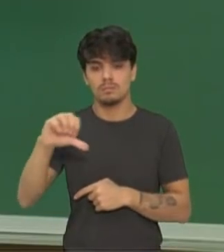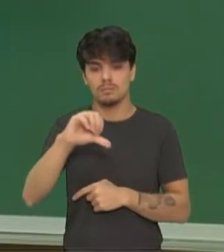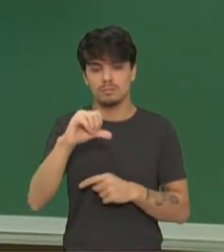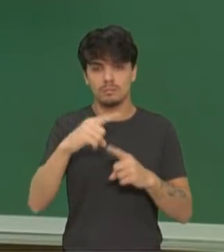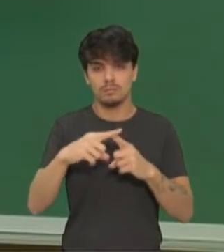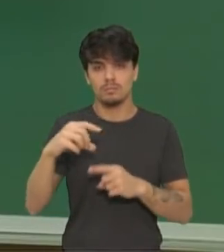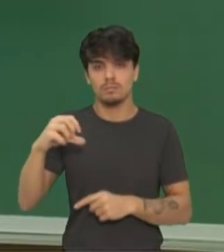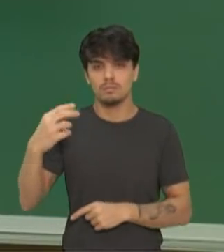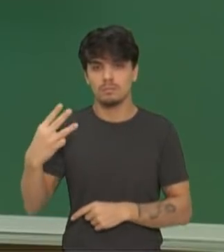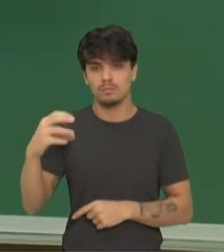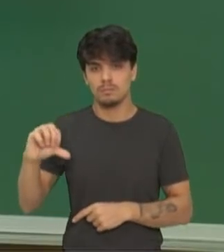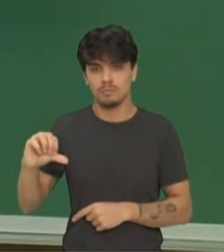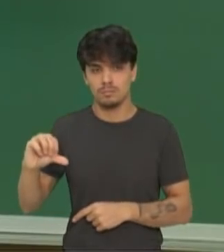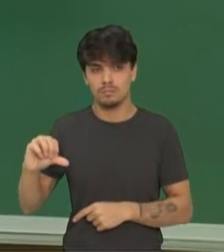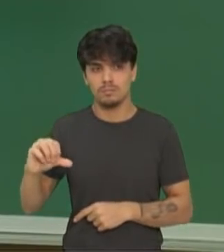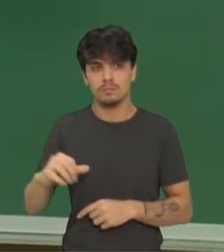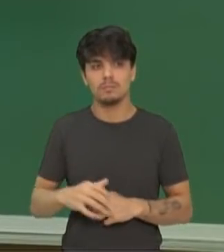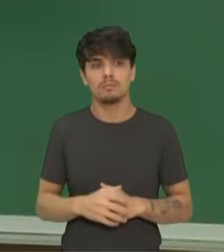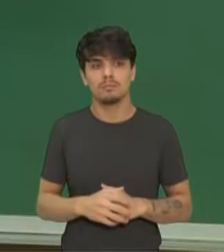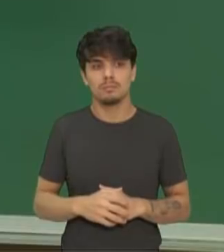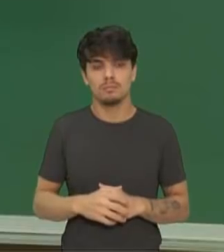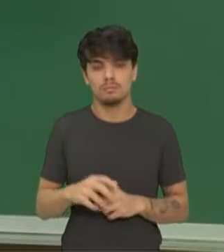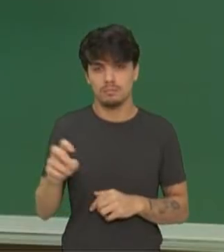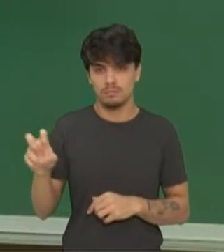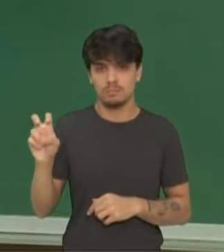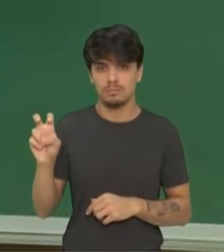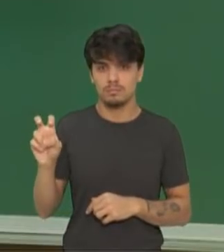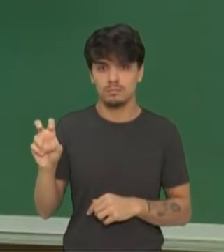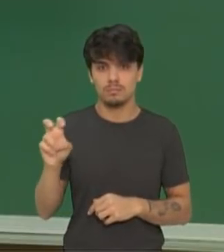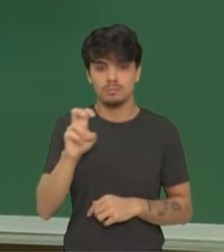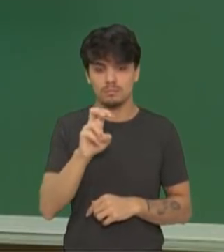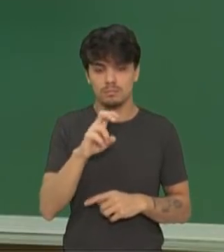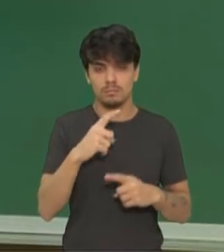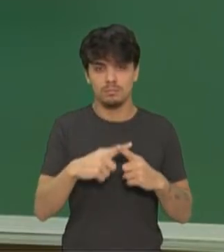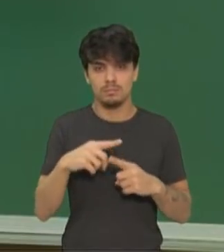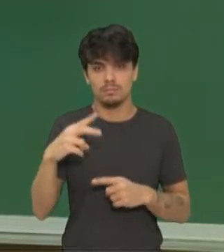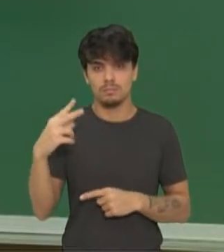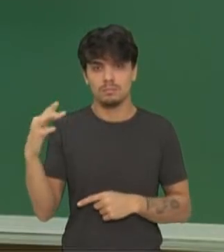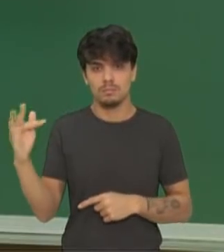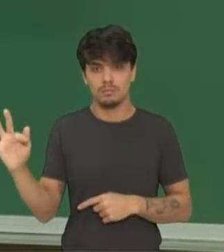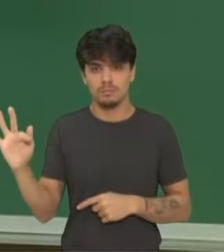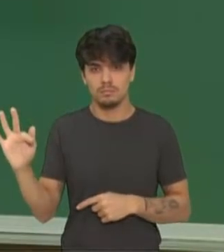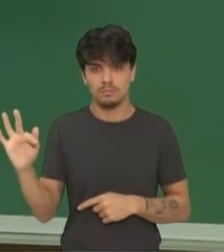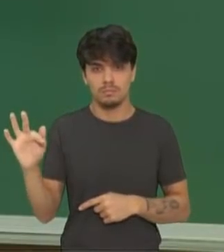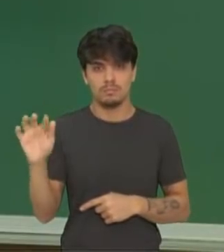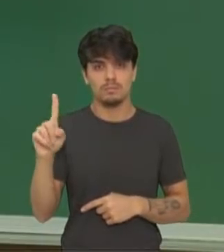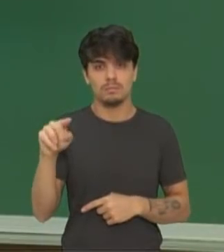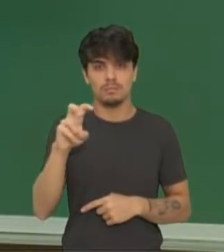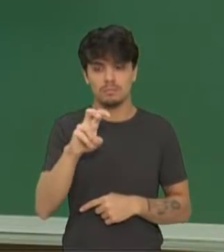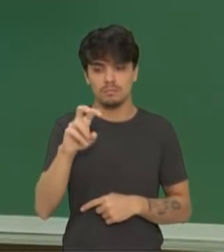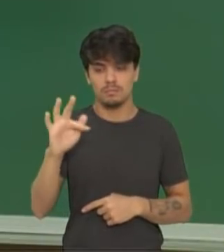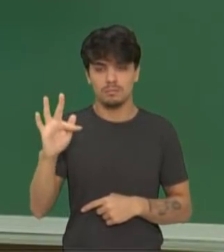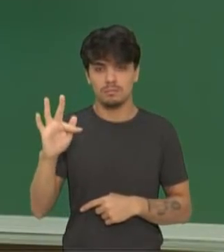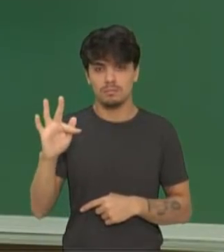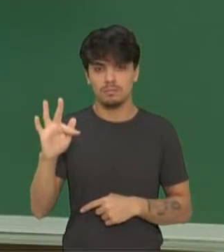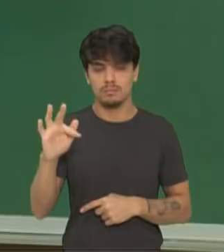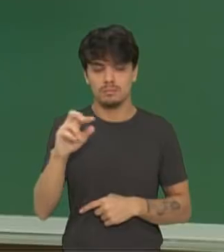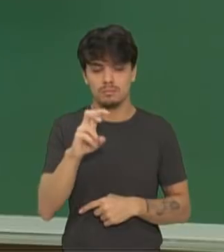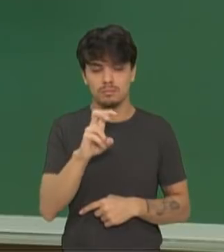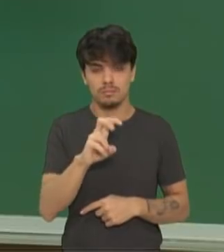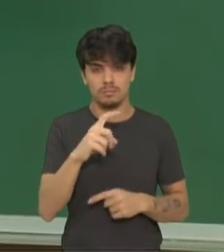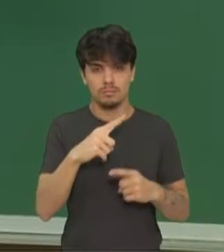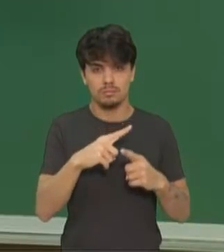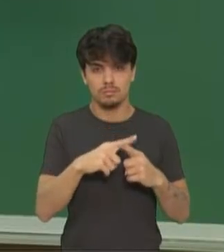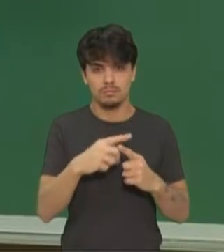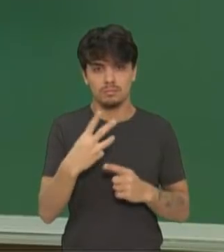39, 45 divididos por 9 dá 5, 5 vezes F, 5F, e 5 vezes 32